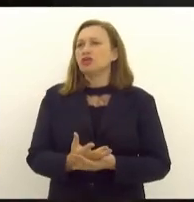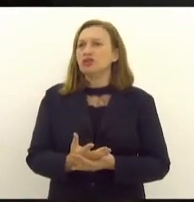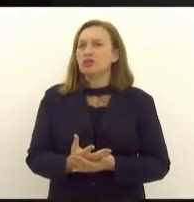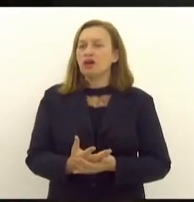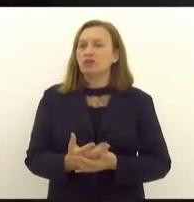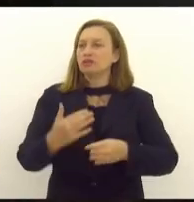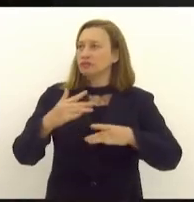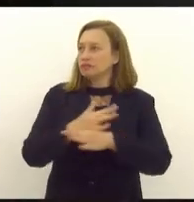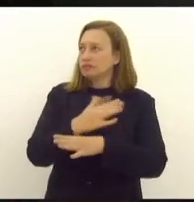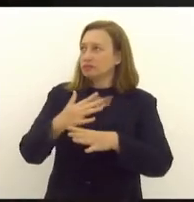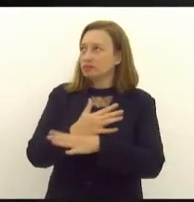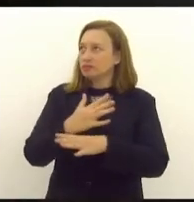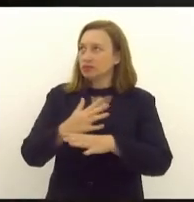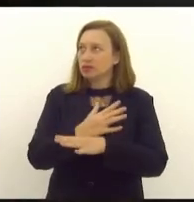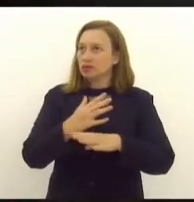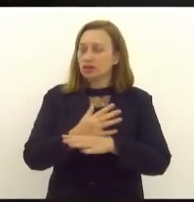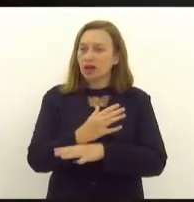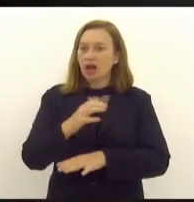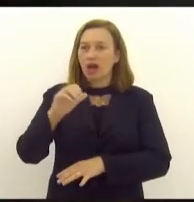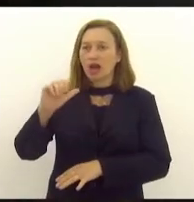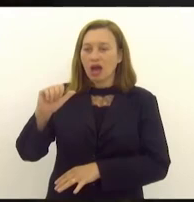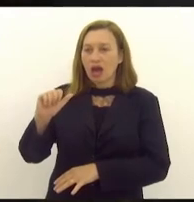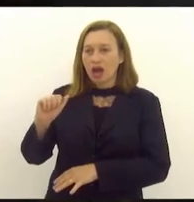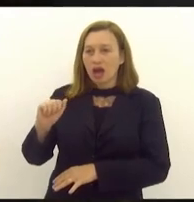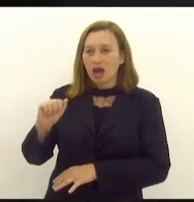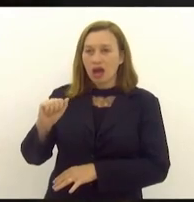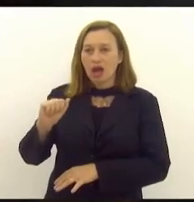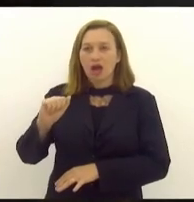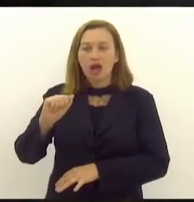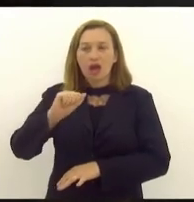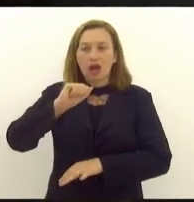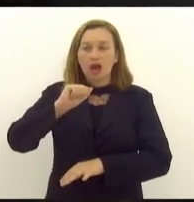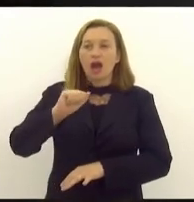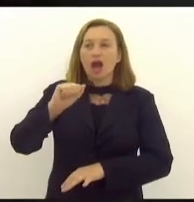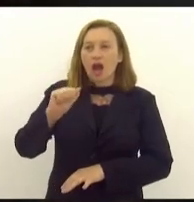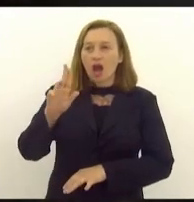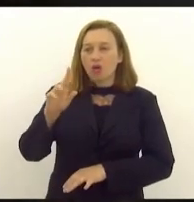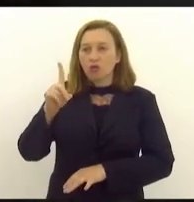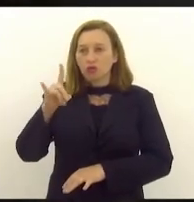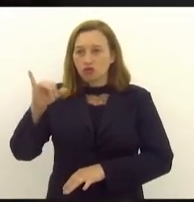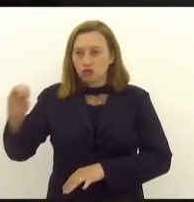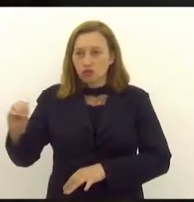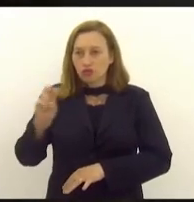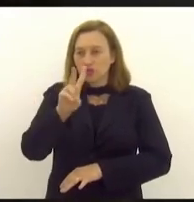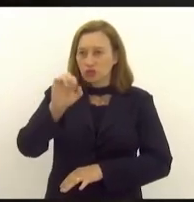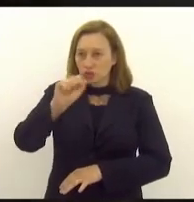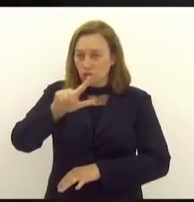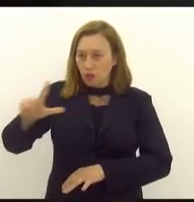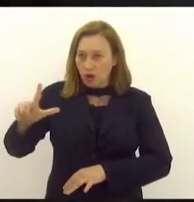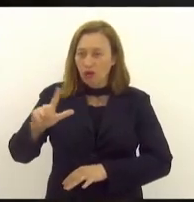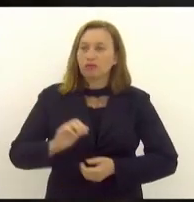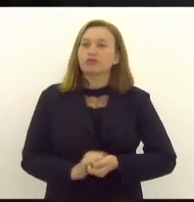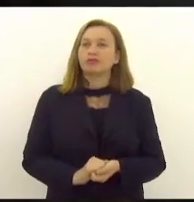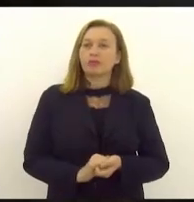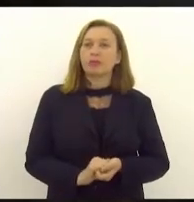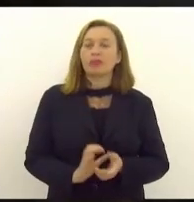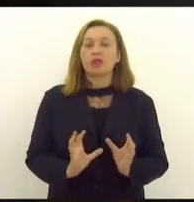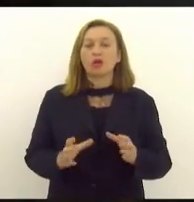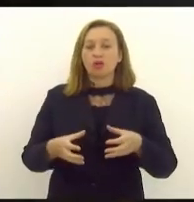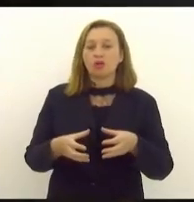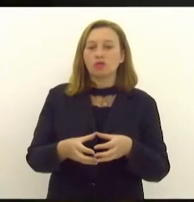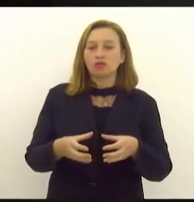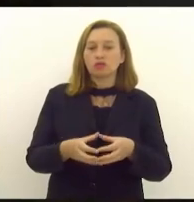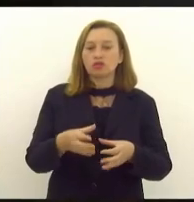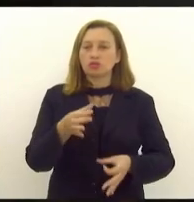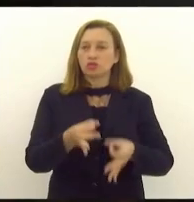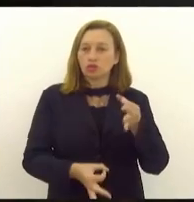constituições de Justiça de assuntos municipais e de desenvolvimento Regional para emitir parecer pela comissão de Constituição de